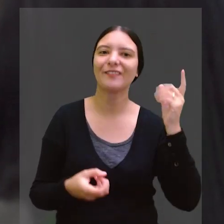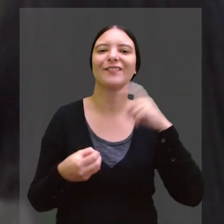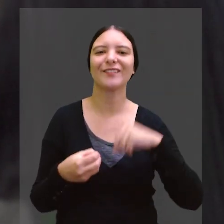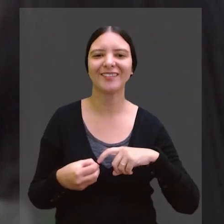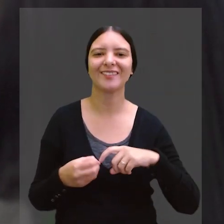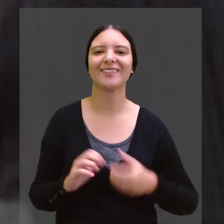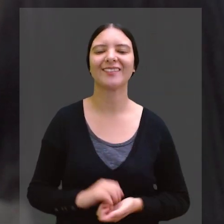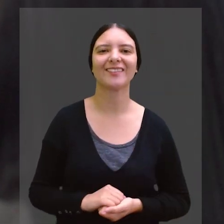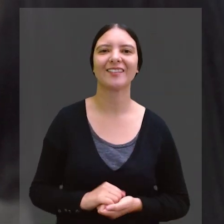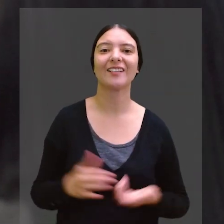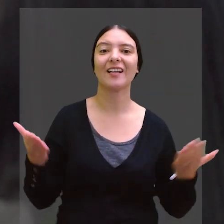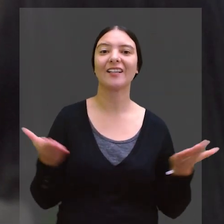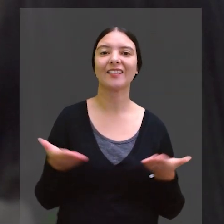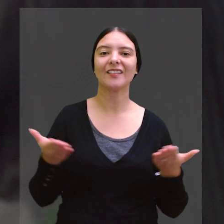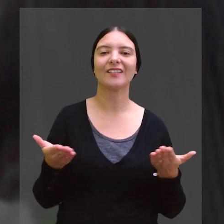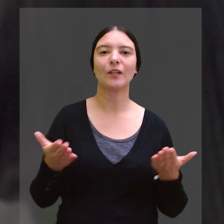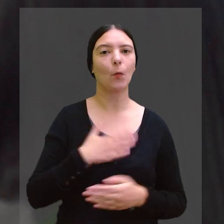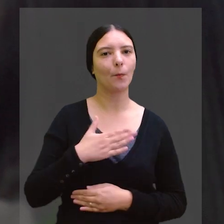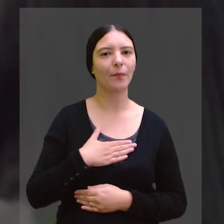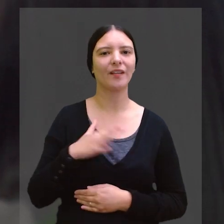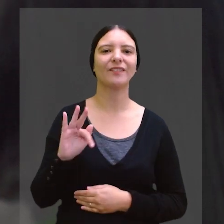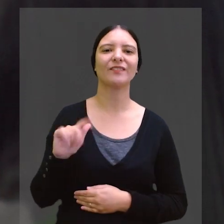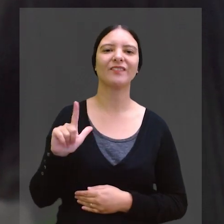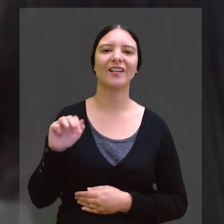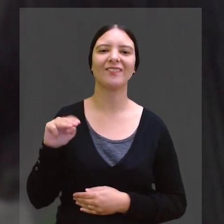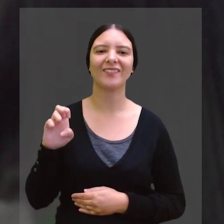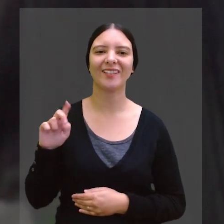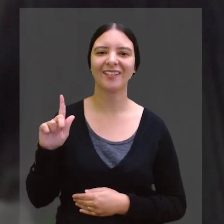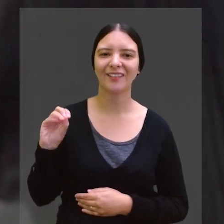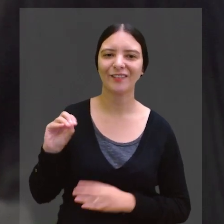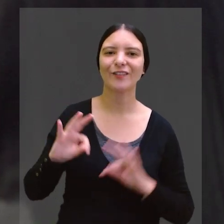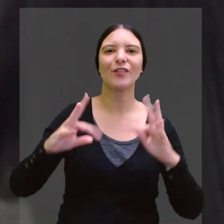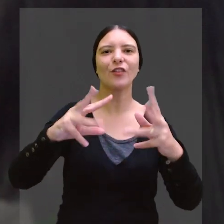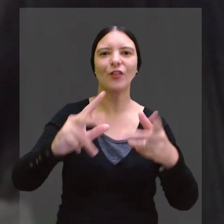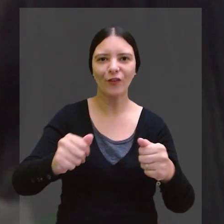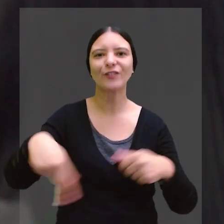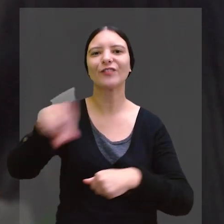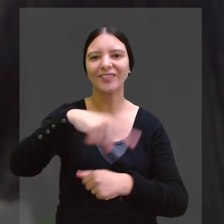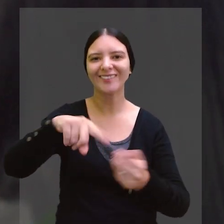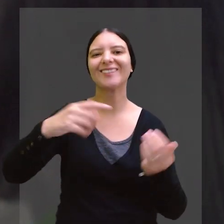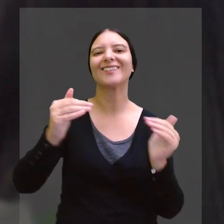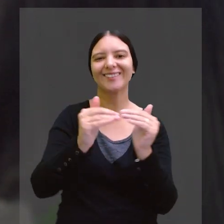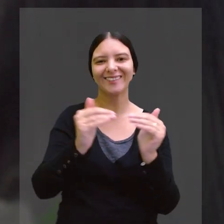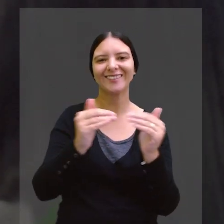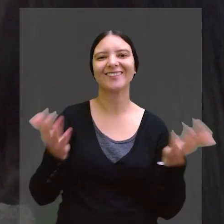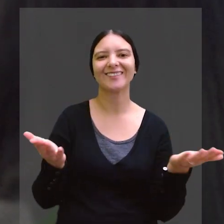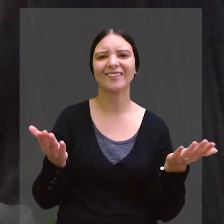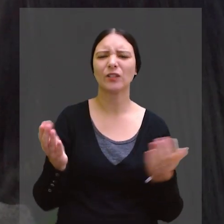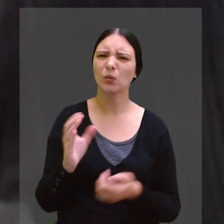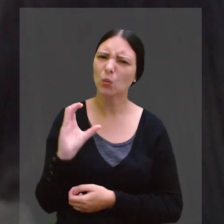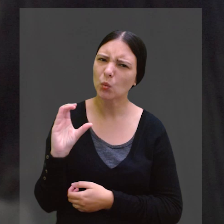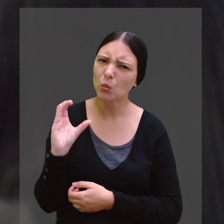Voltando, pessoal. Agora, o meu clube, que é o Flamengo, todo mundo vai cantar, porque todo mundo é Flamengo, evidentemente, né?